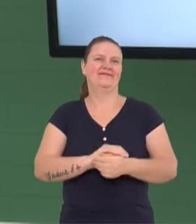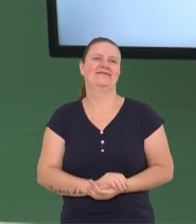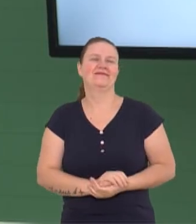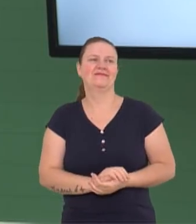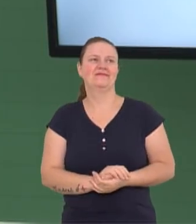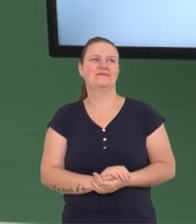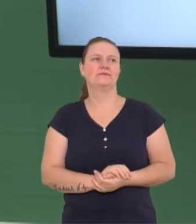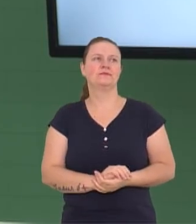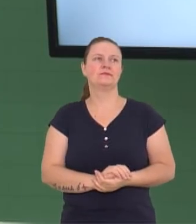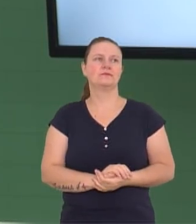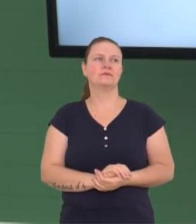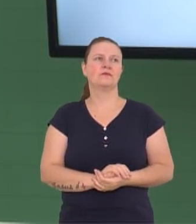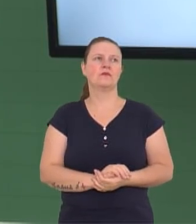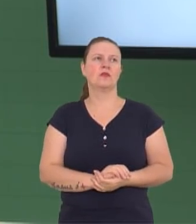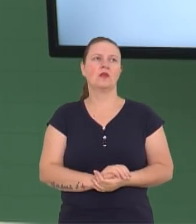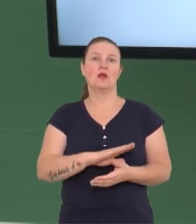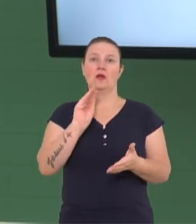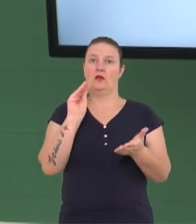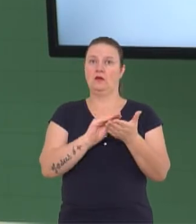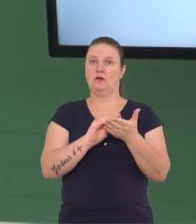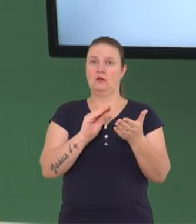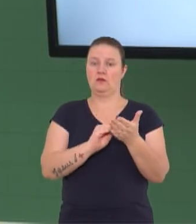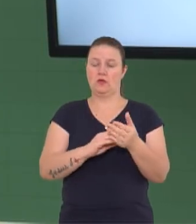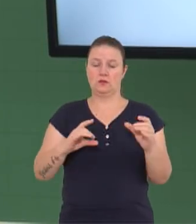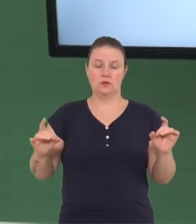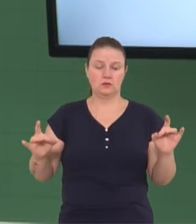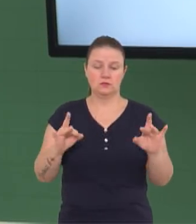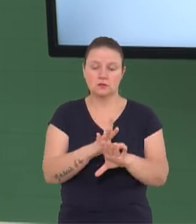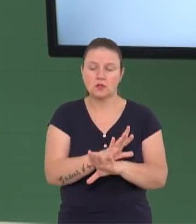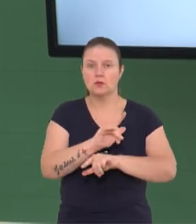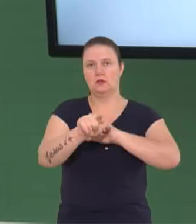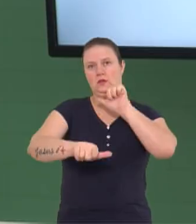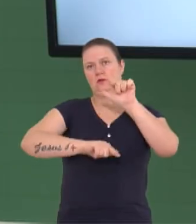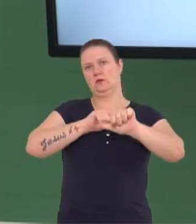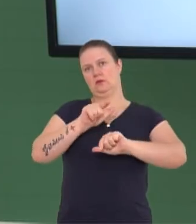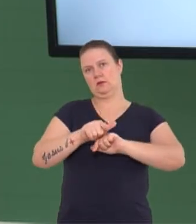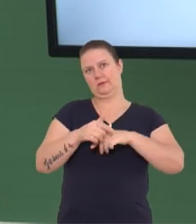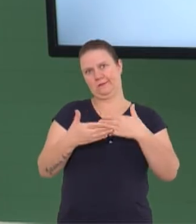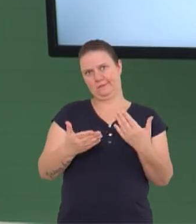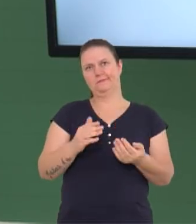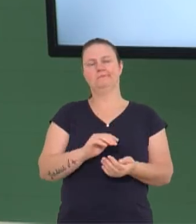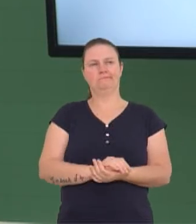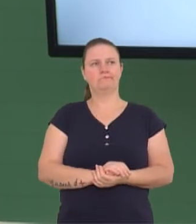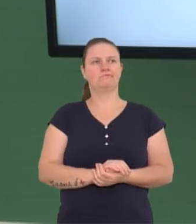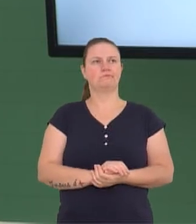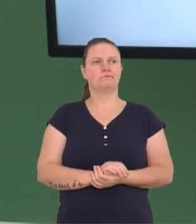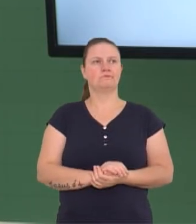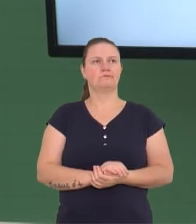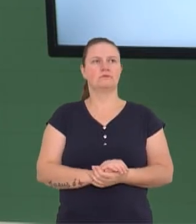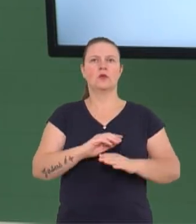Quanto falta? Então, a gente está trabalhando com uma ideia de